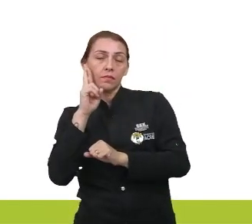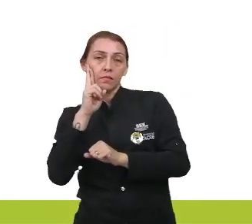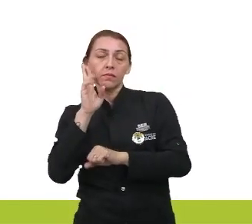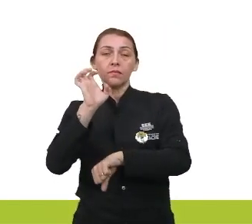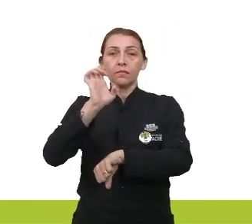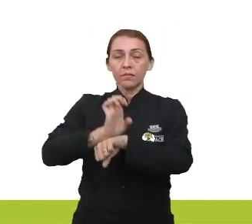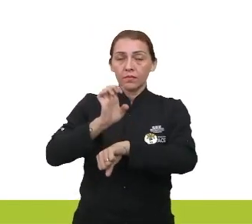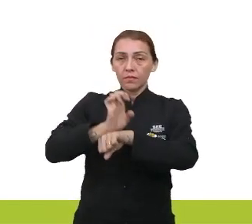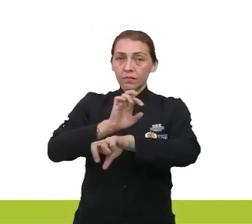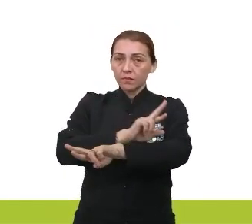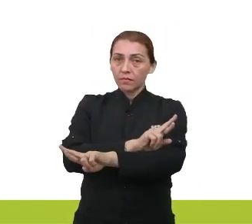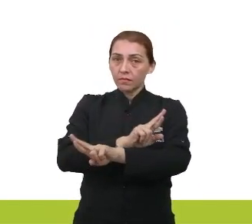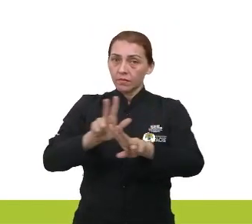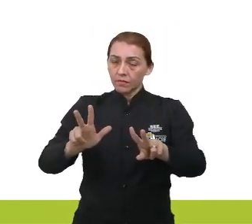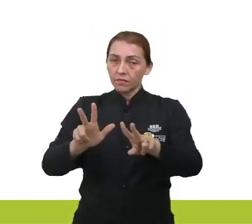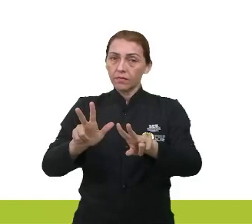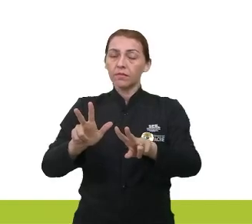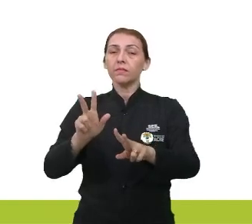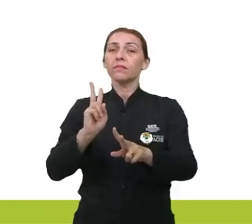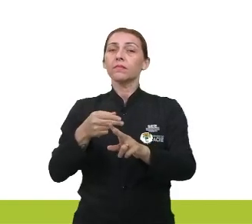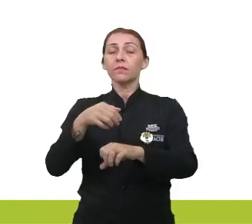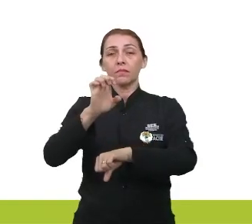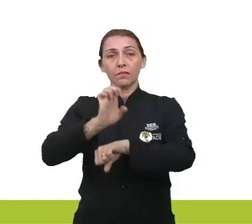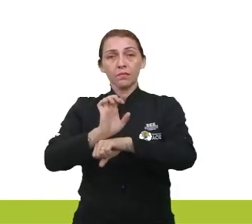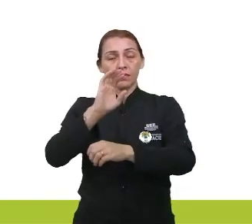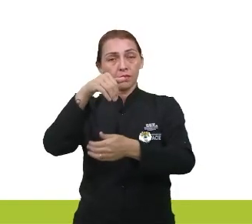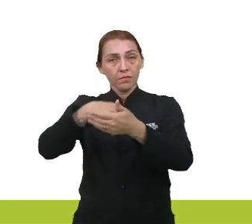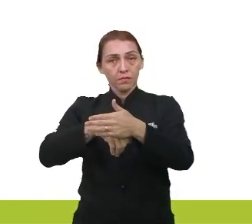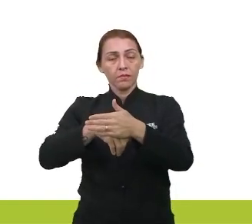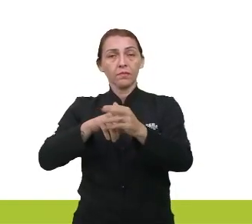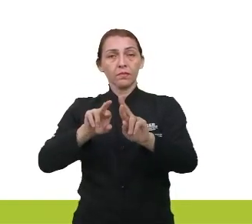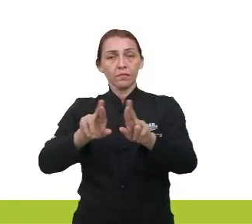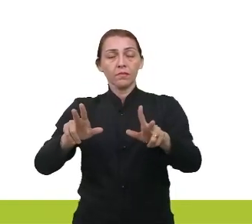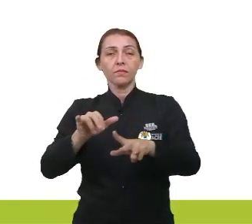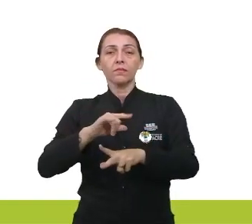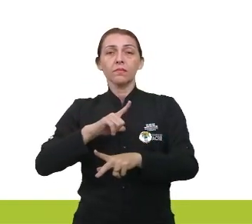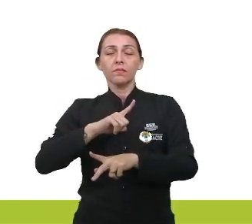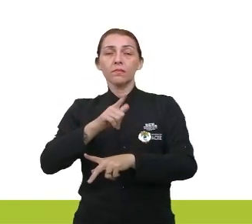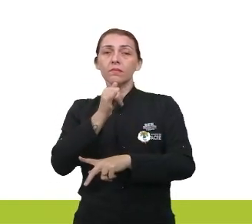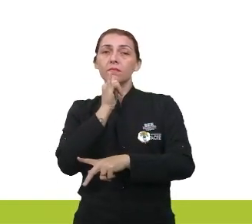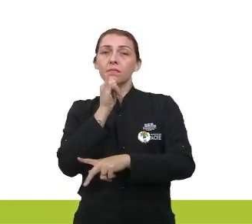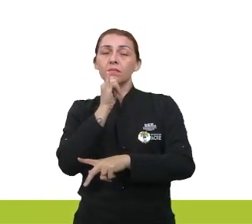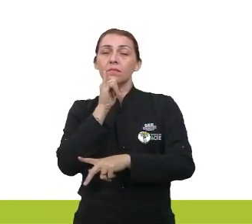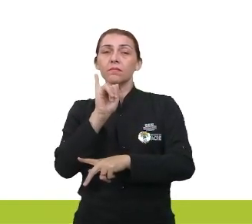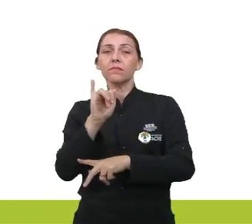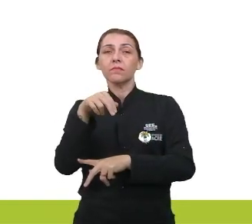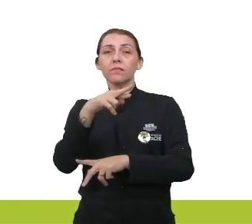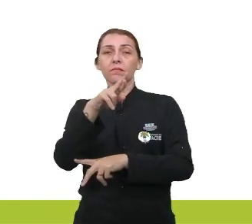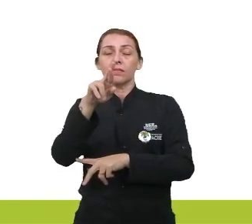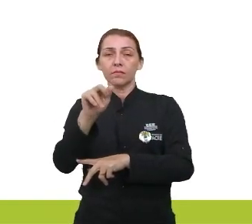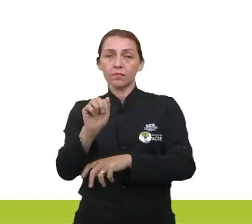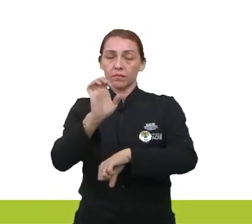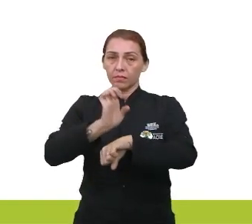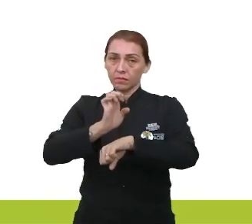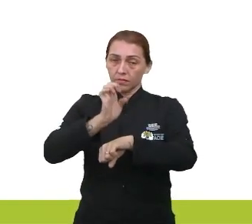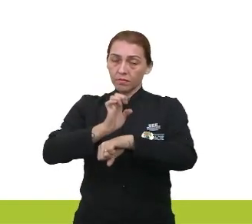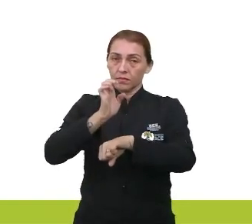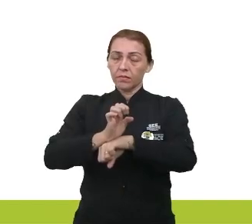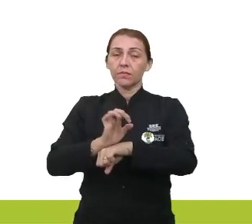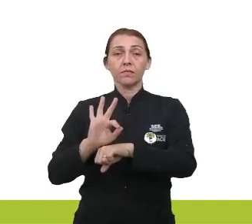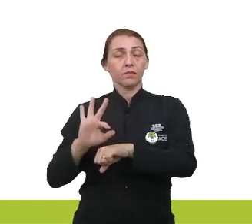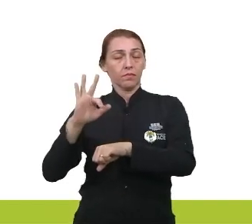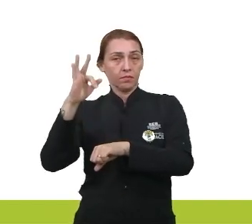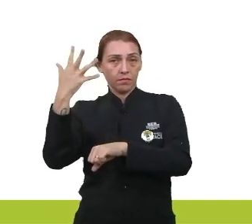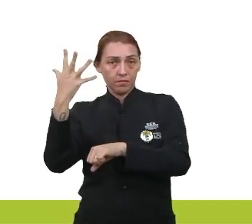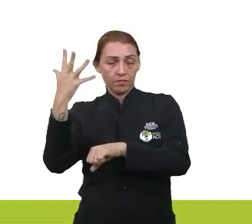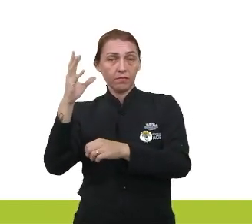fez uma migração interestadual. Temos também o exemplo de migração intraestadual, é aquela migração que